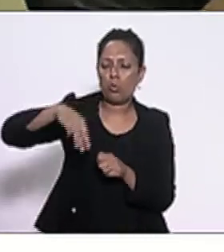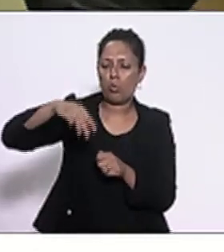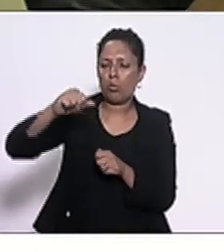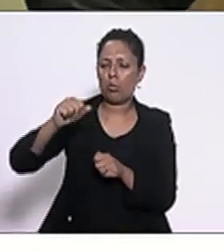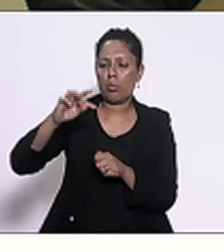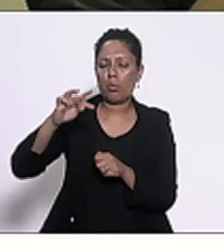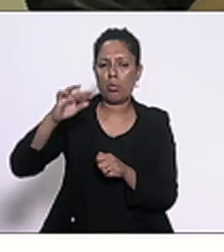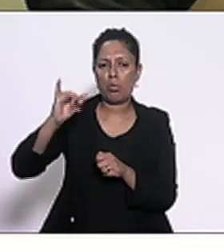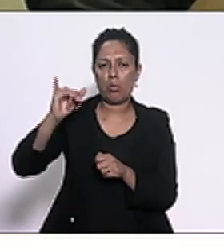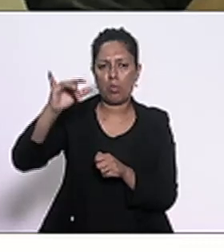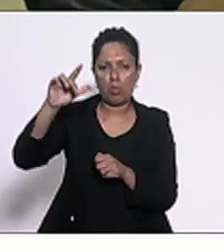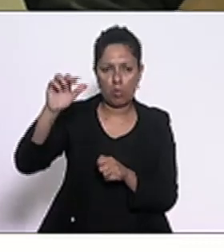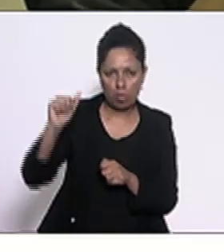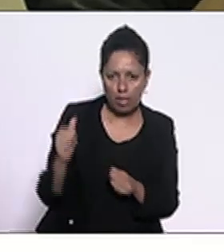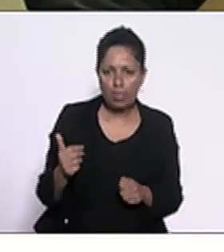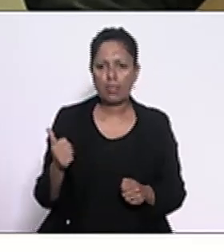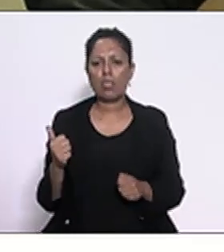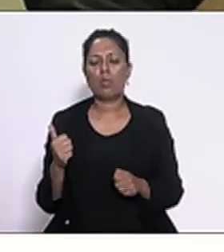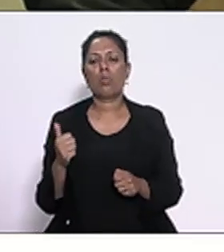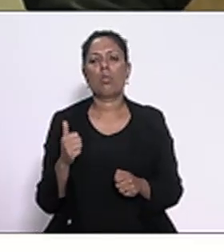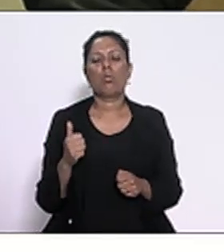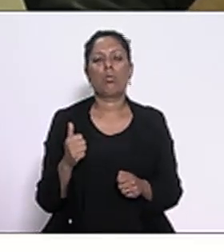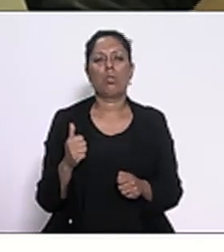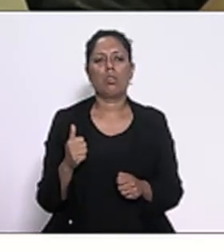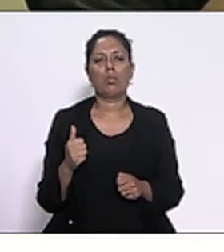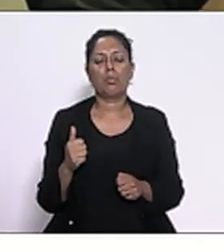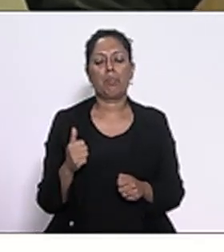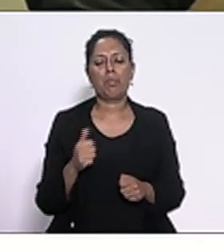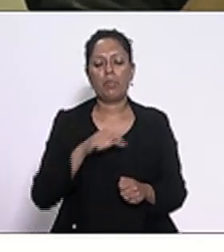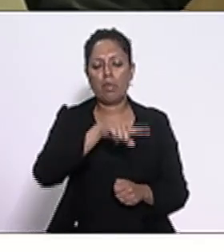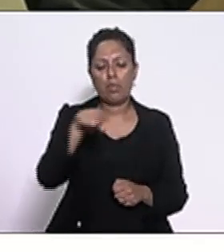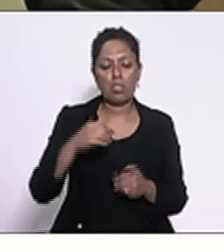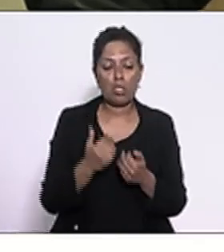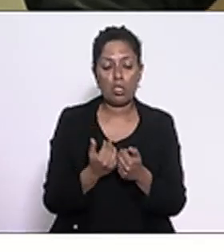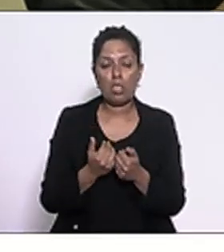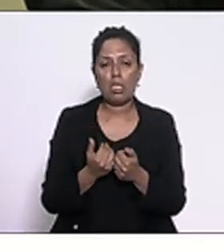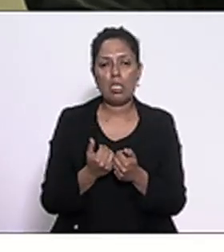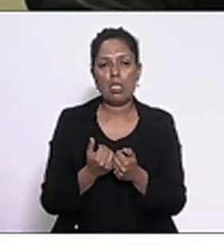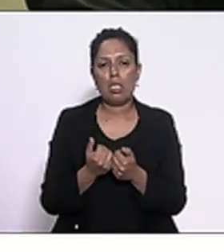e a seleção não vai ser por ordem de chegada. A seleção vai ser